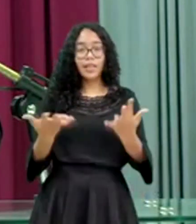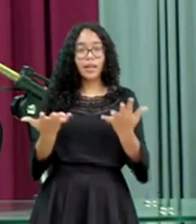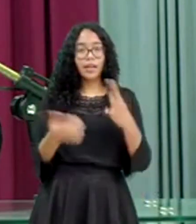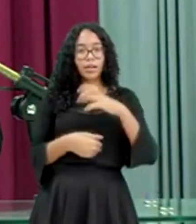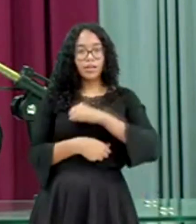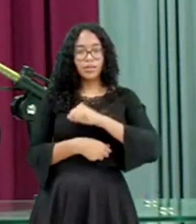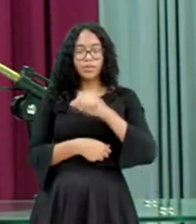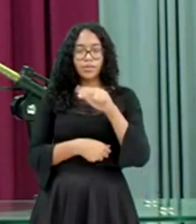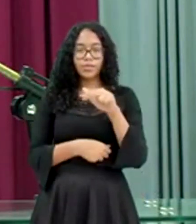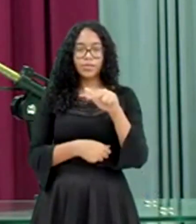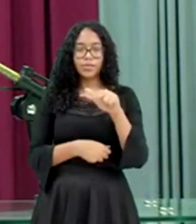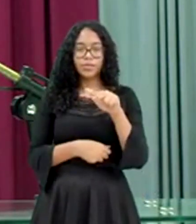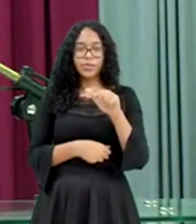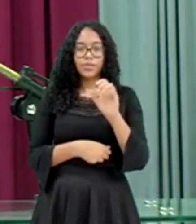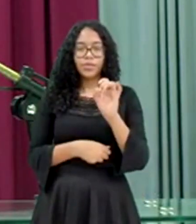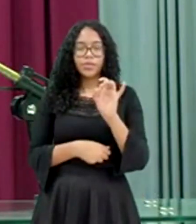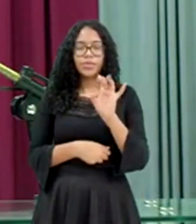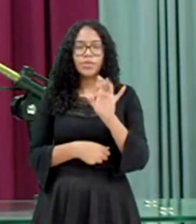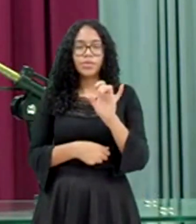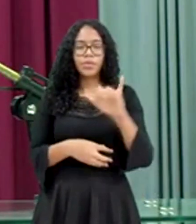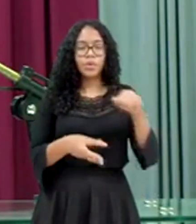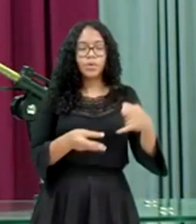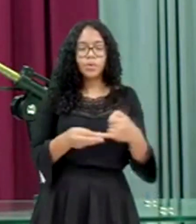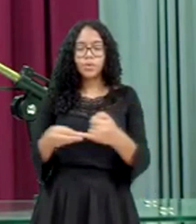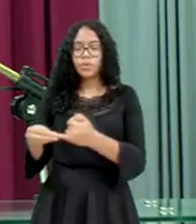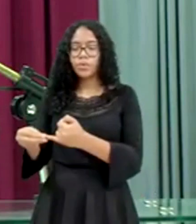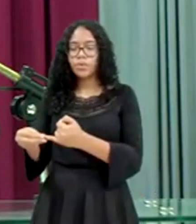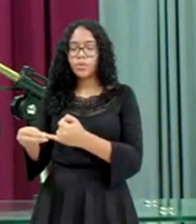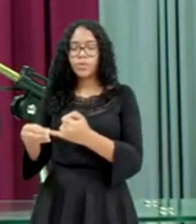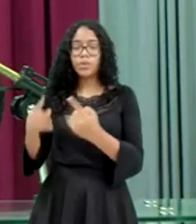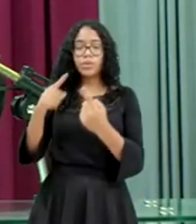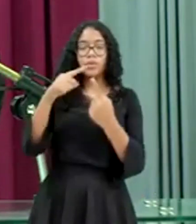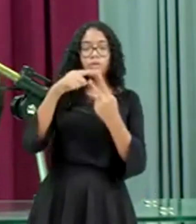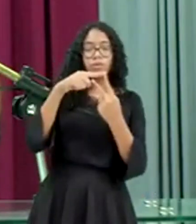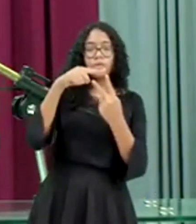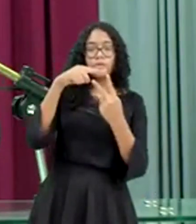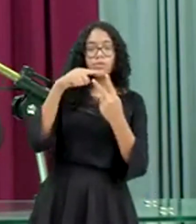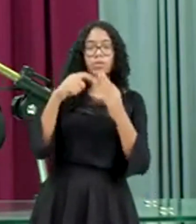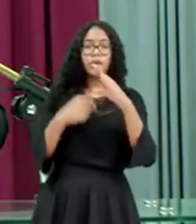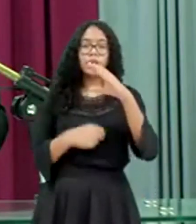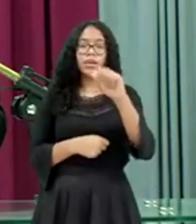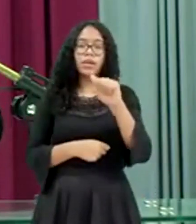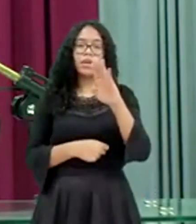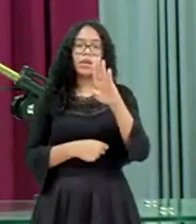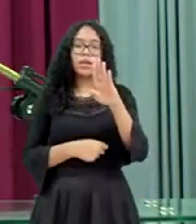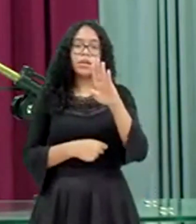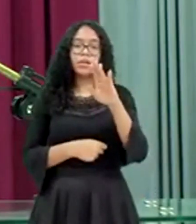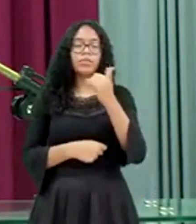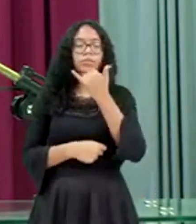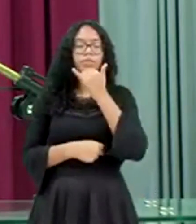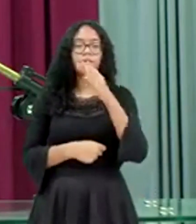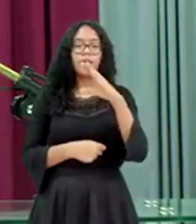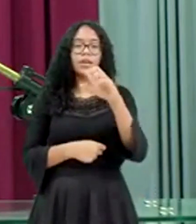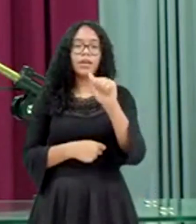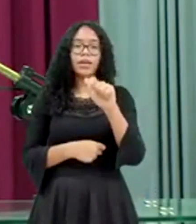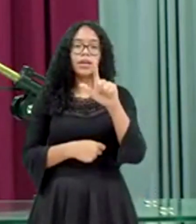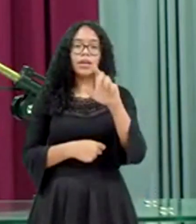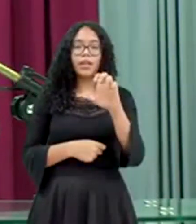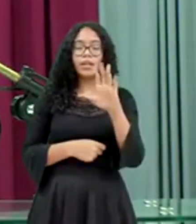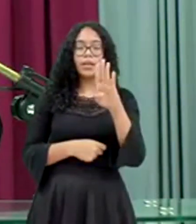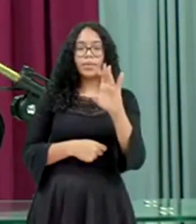irmãos, somente Josué e Calebe, que não provocaram a ira do Senhor com a sua